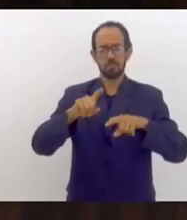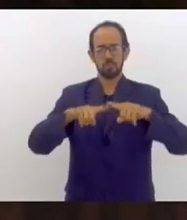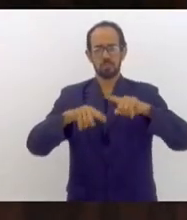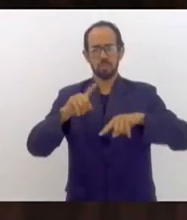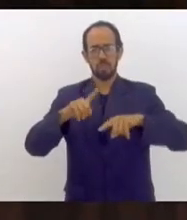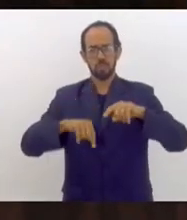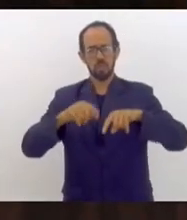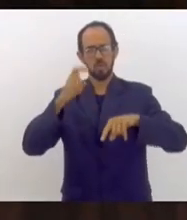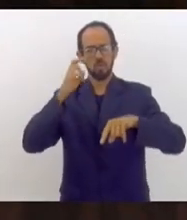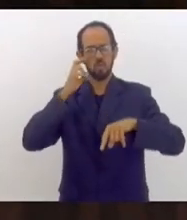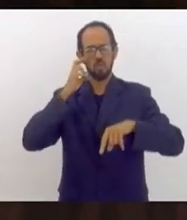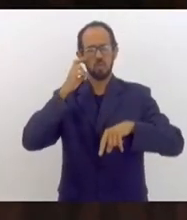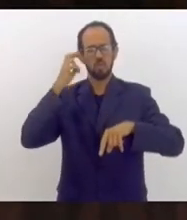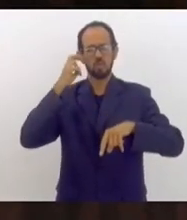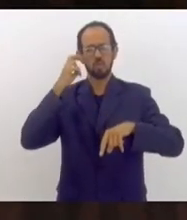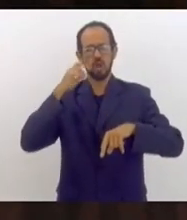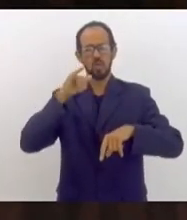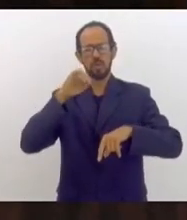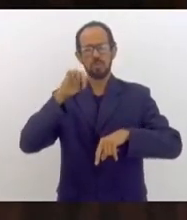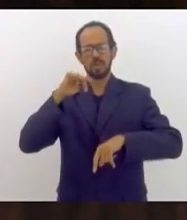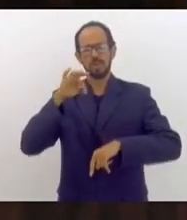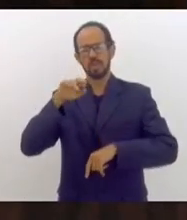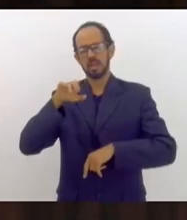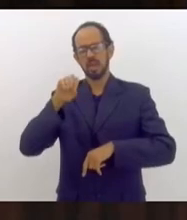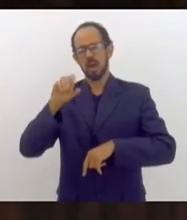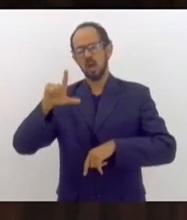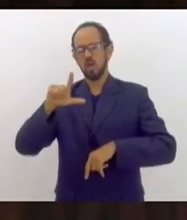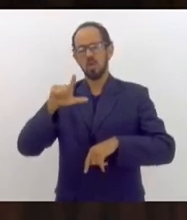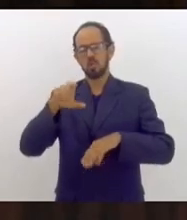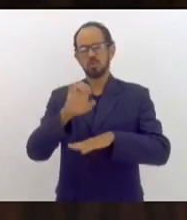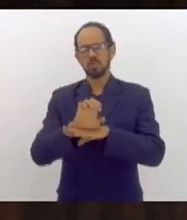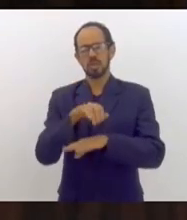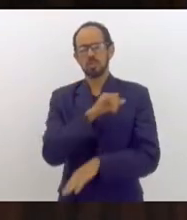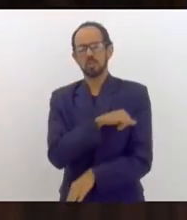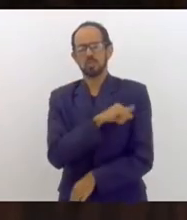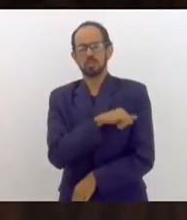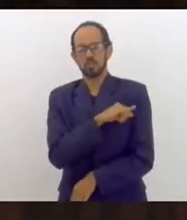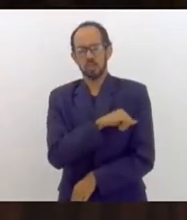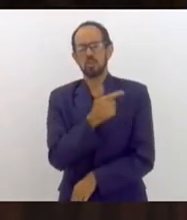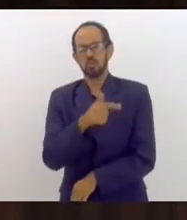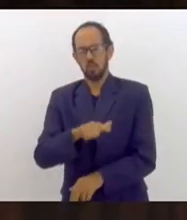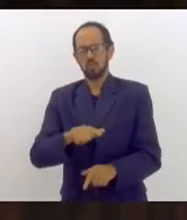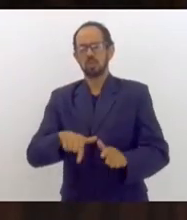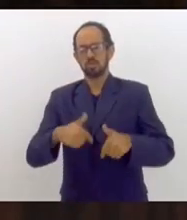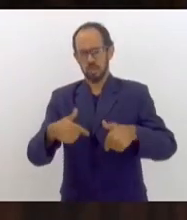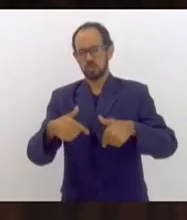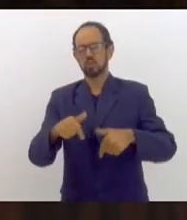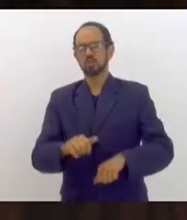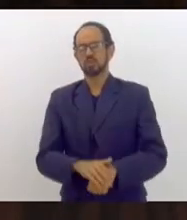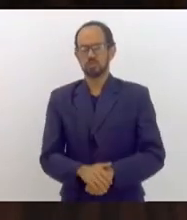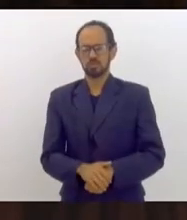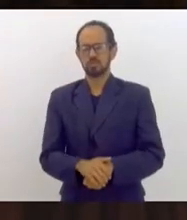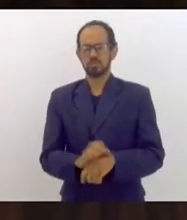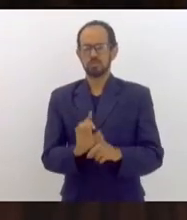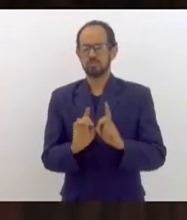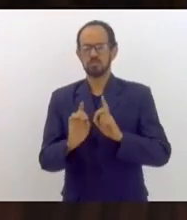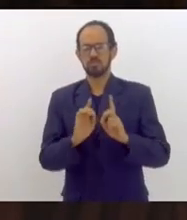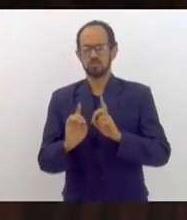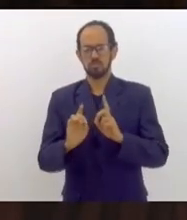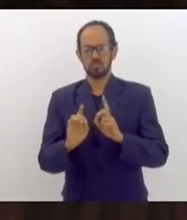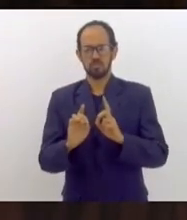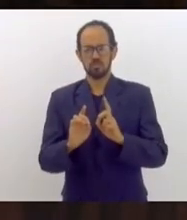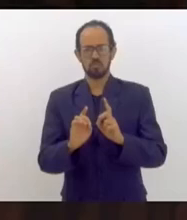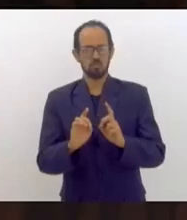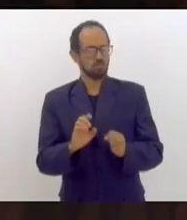patrimônio cultural e material do Estado do Rio de Janeiro e da outras providências. Em discussão.